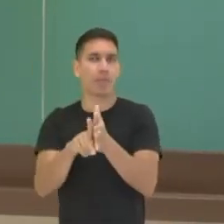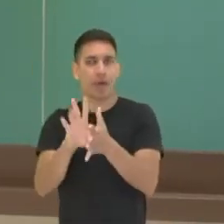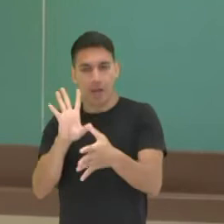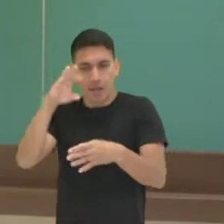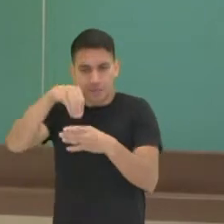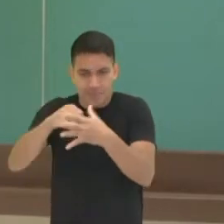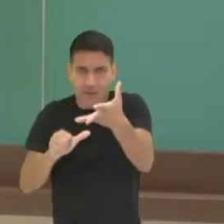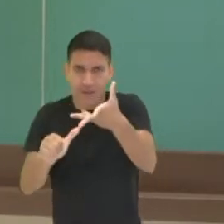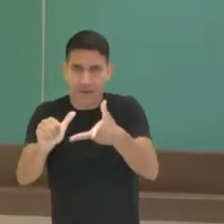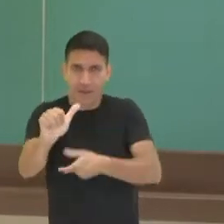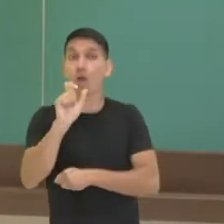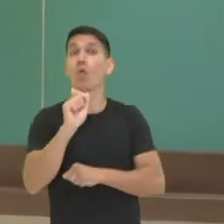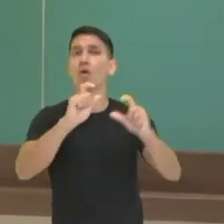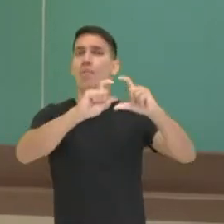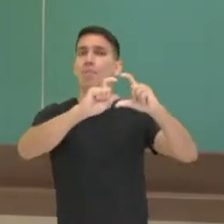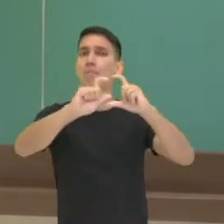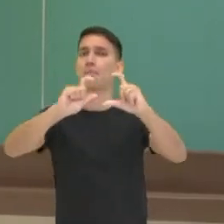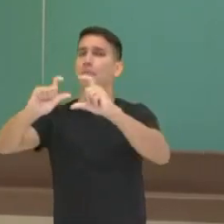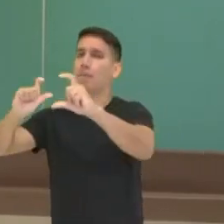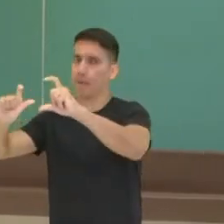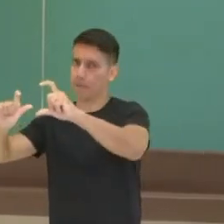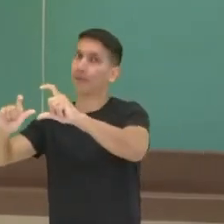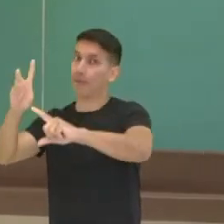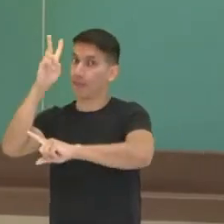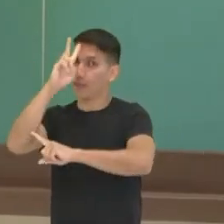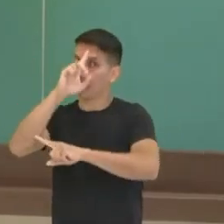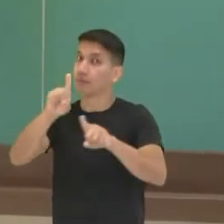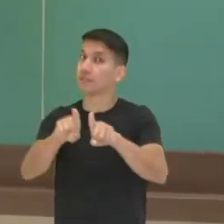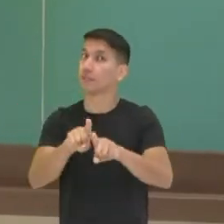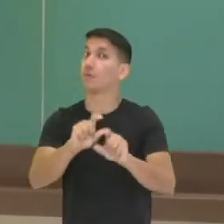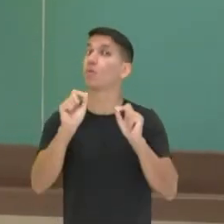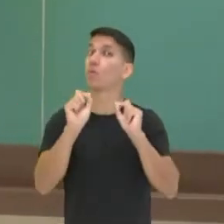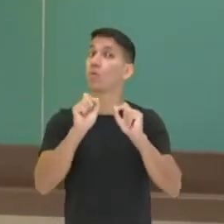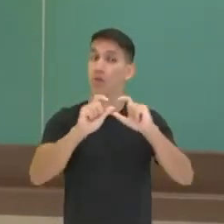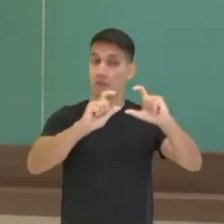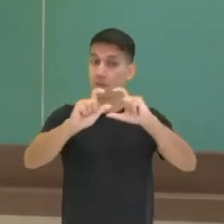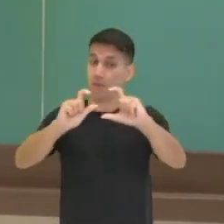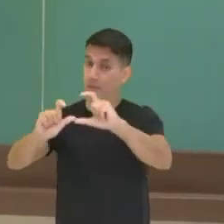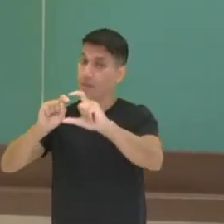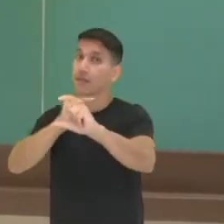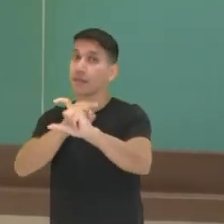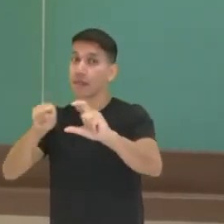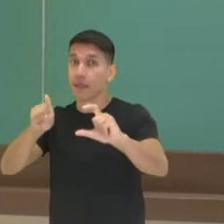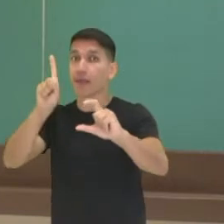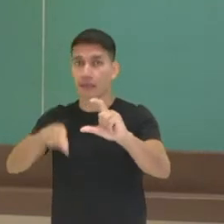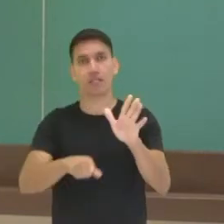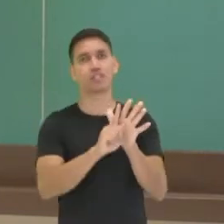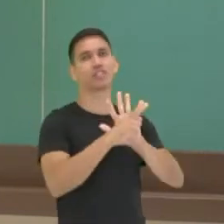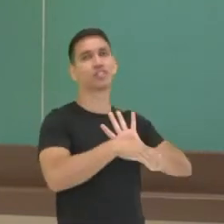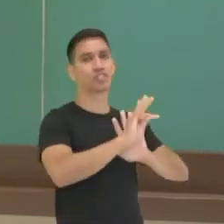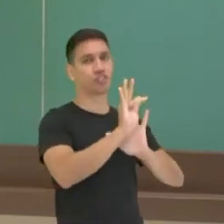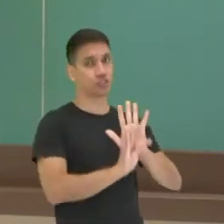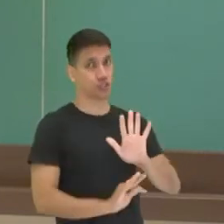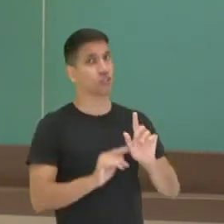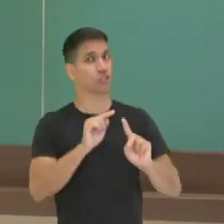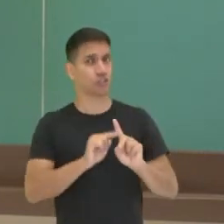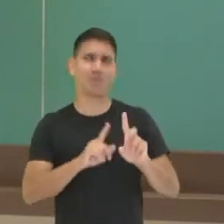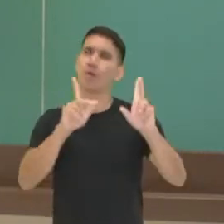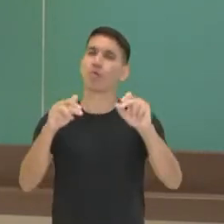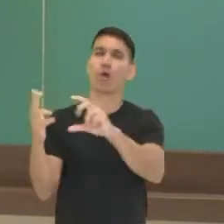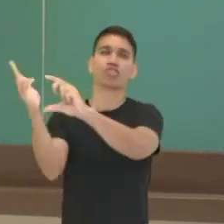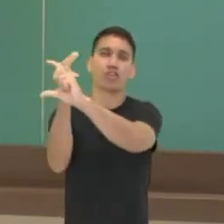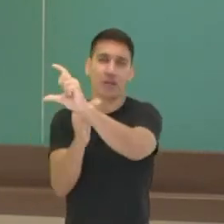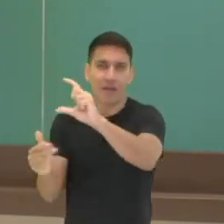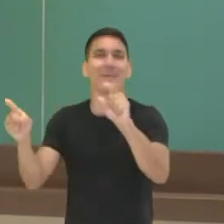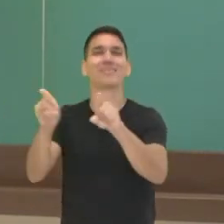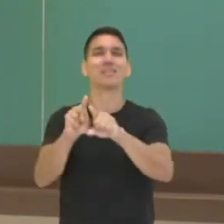composicionais da tirinha. Lembrando que as tirinhas também são consideradas gêneros textuais, né? Assim como as charges, as